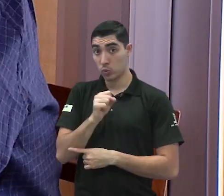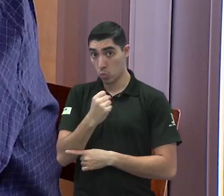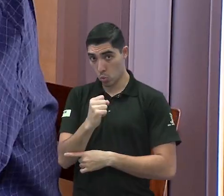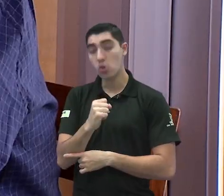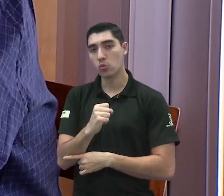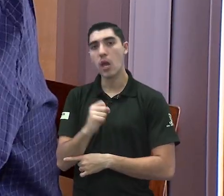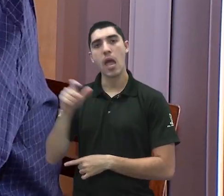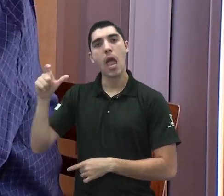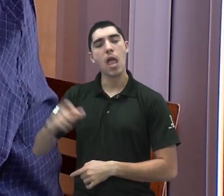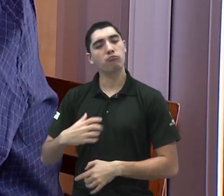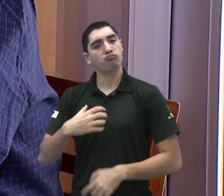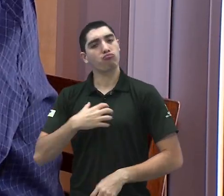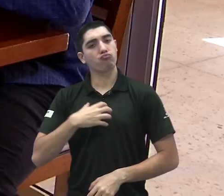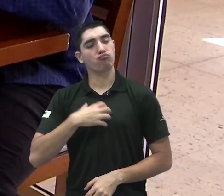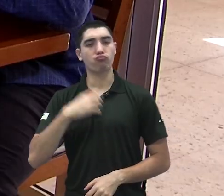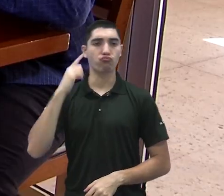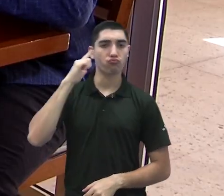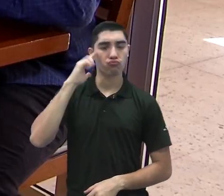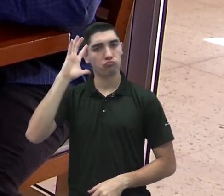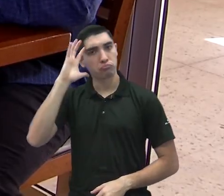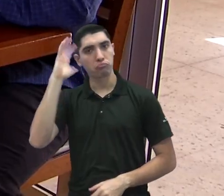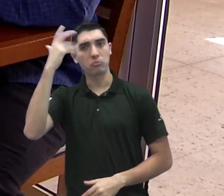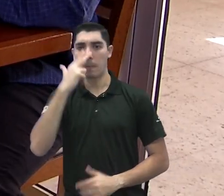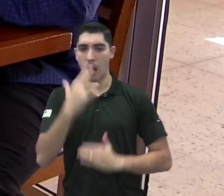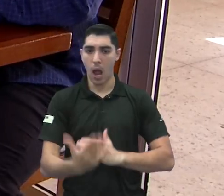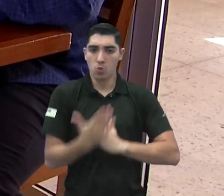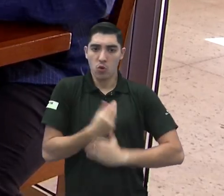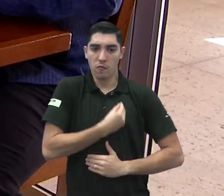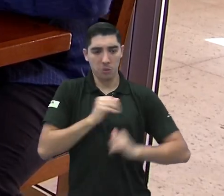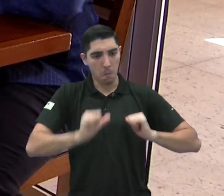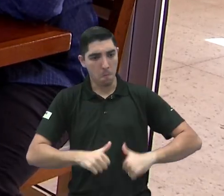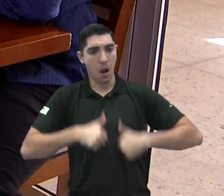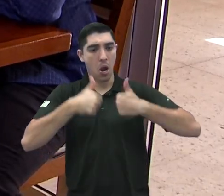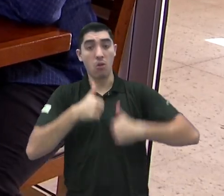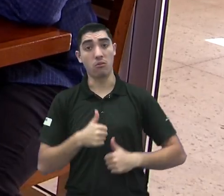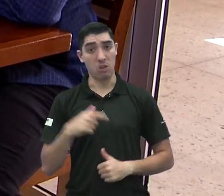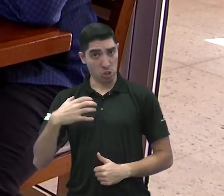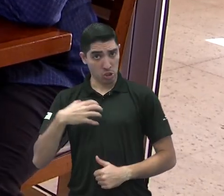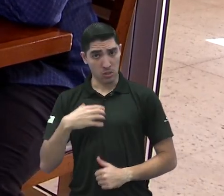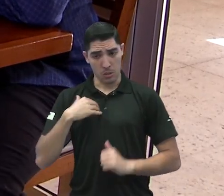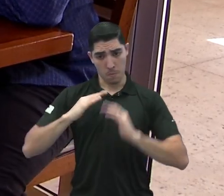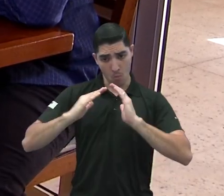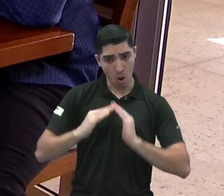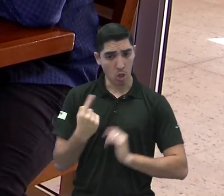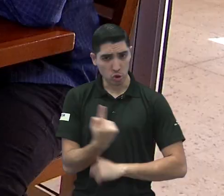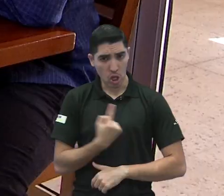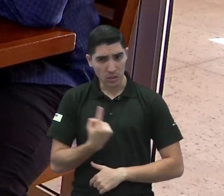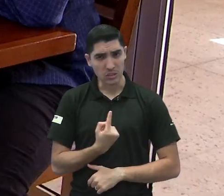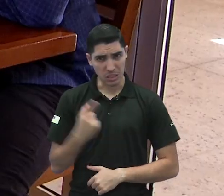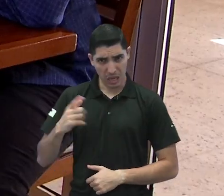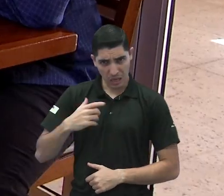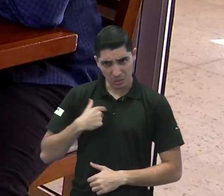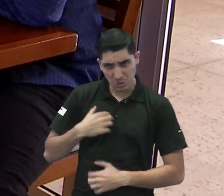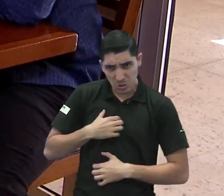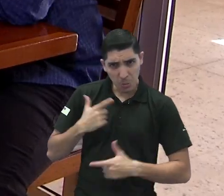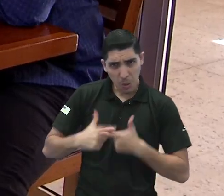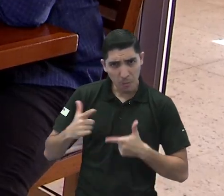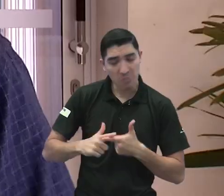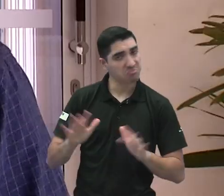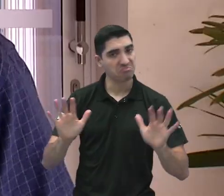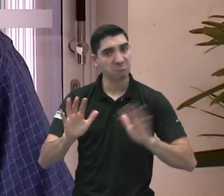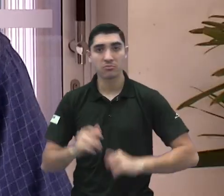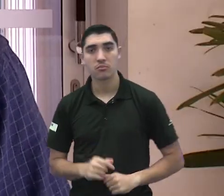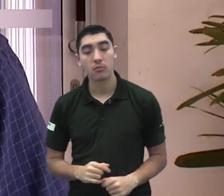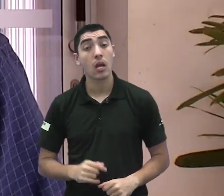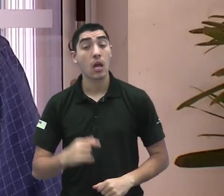28 anos, ele sente que a escolha trouxe muitos benefícios. Ficar só não é um problema para o contador.